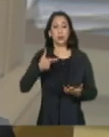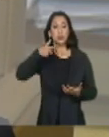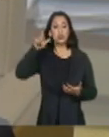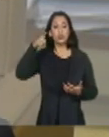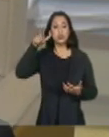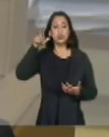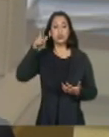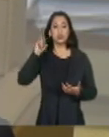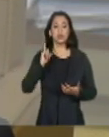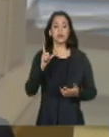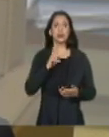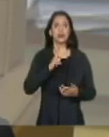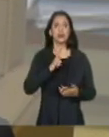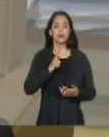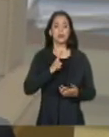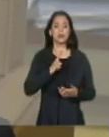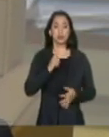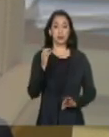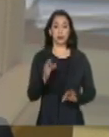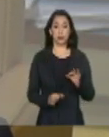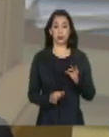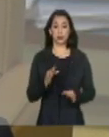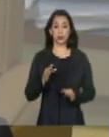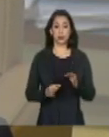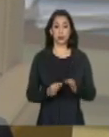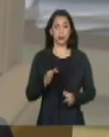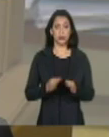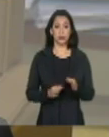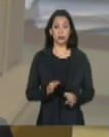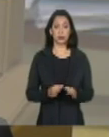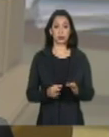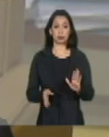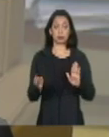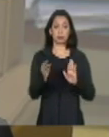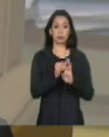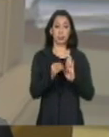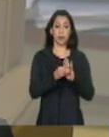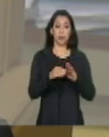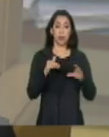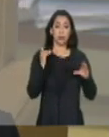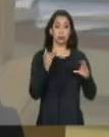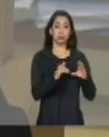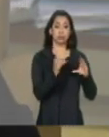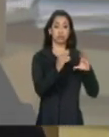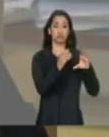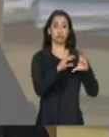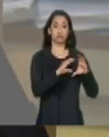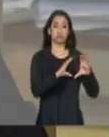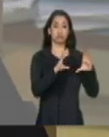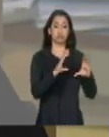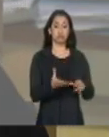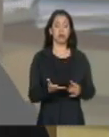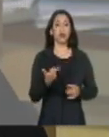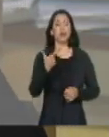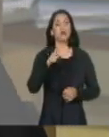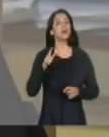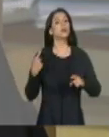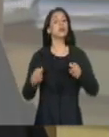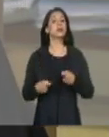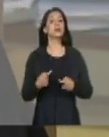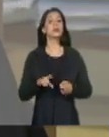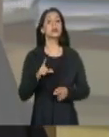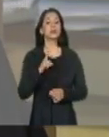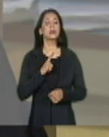dávamos prosseguimento a um julgamento. Infelizmente, os fatos vão se amontoando com o abuso. Aqui, a outra discussão que Vossa